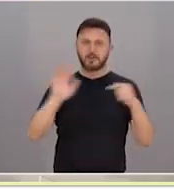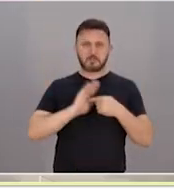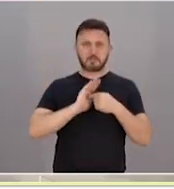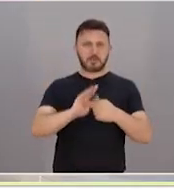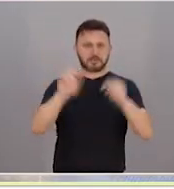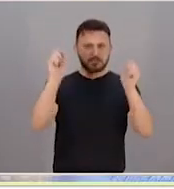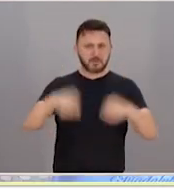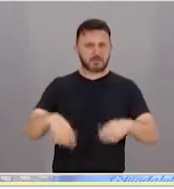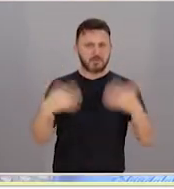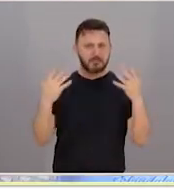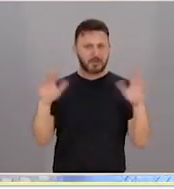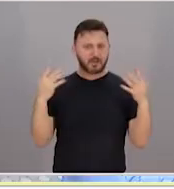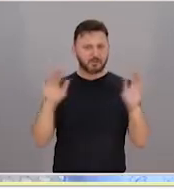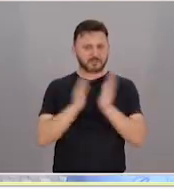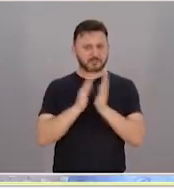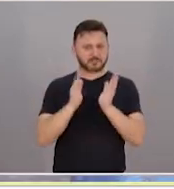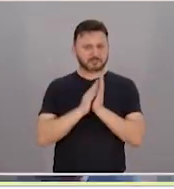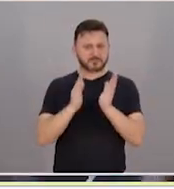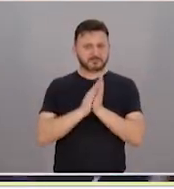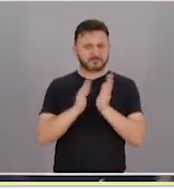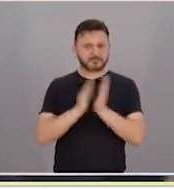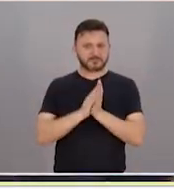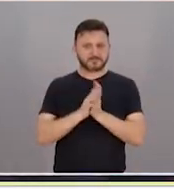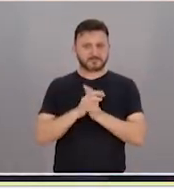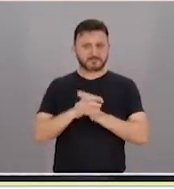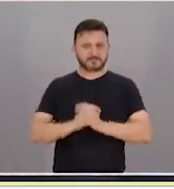povo aplaudindo.